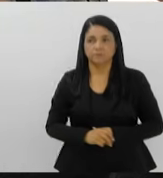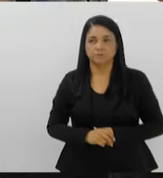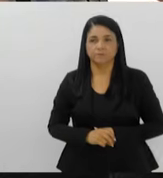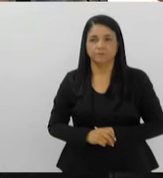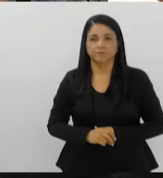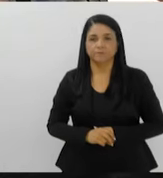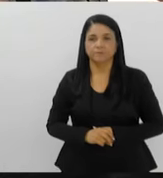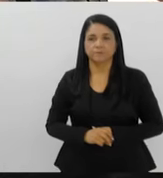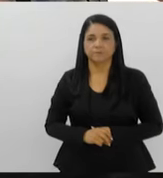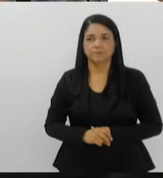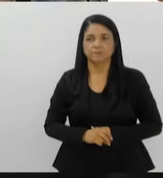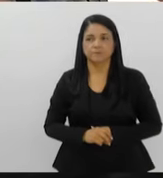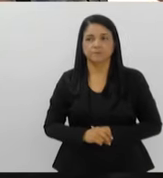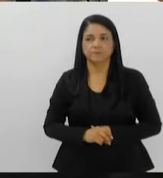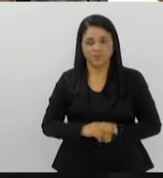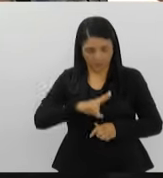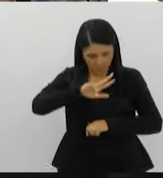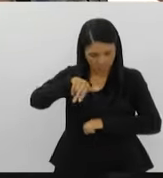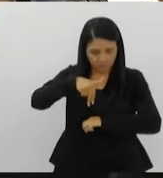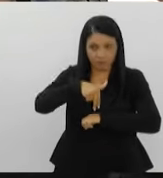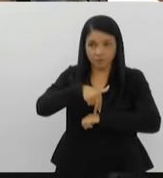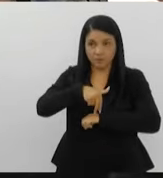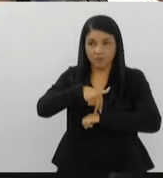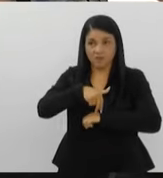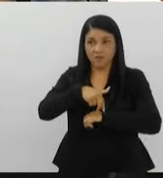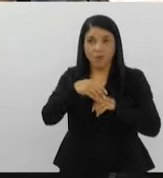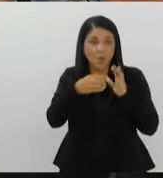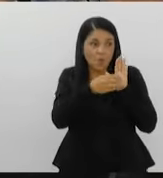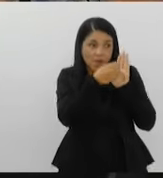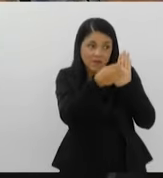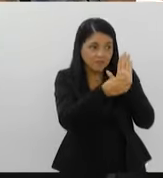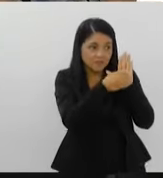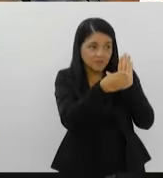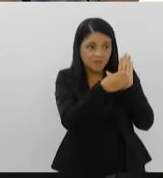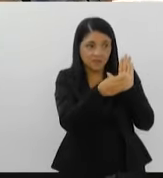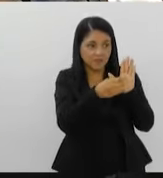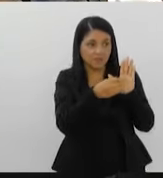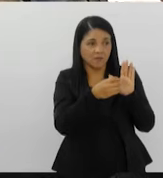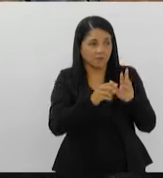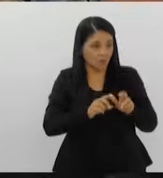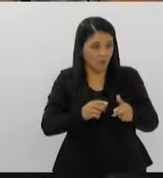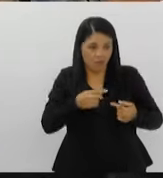A tribuna daqui, presidente? Dani, mas é para emitir o parecer, não é para discutir a matéria ainda não.